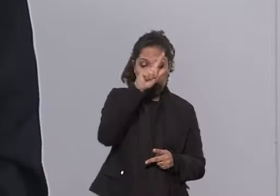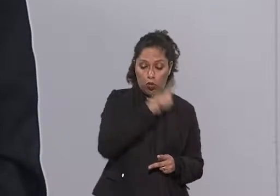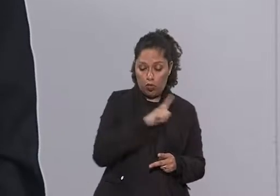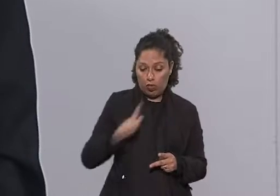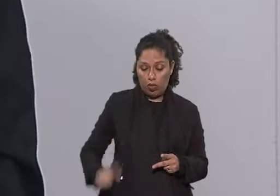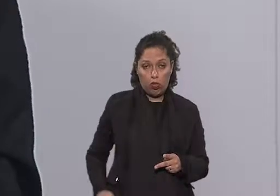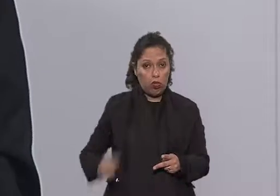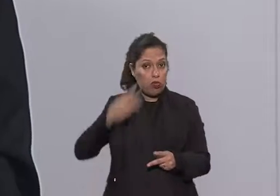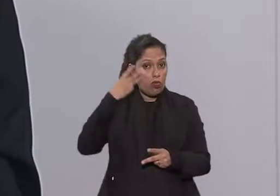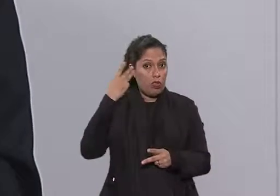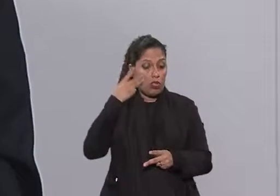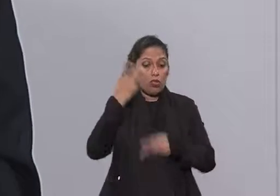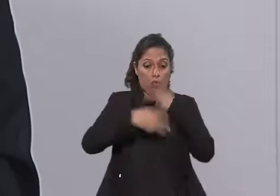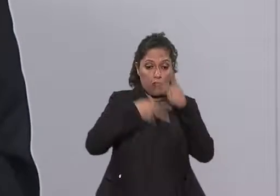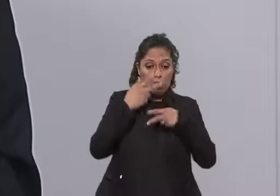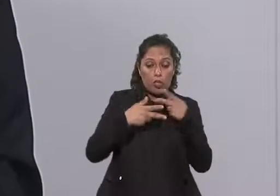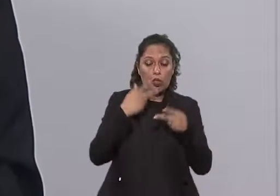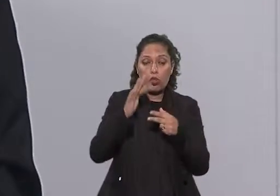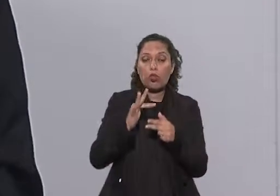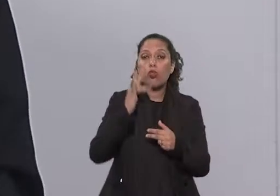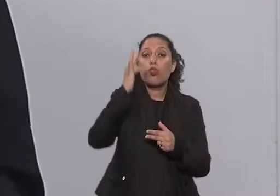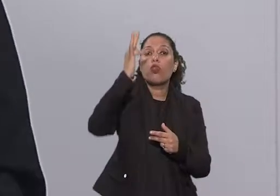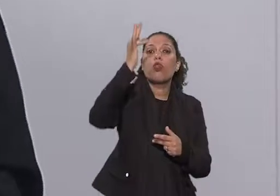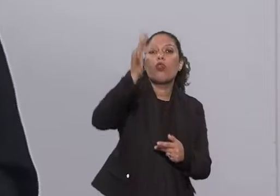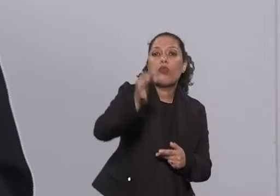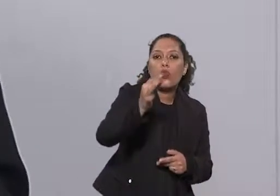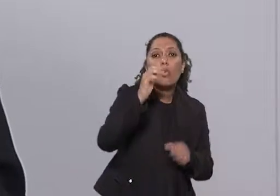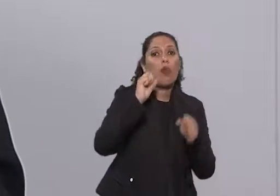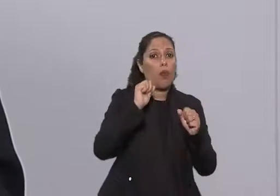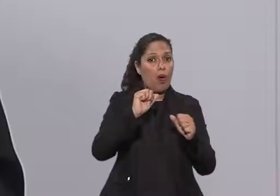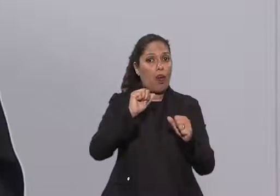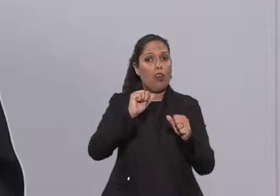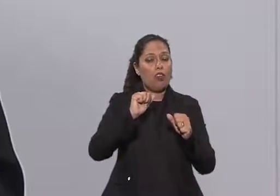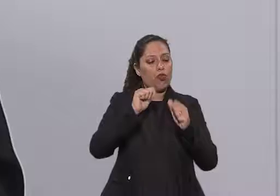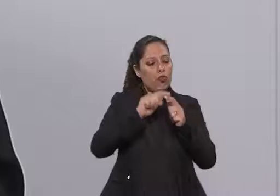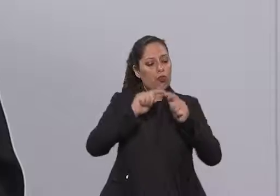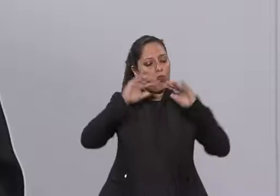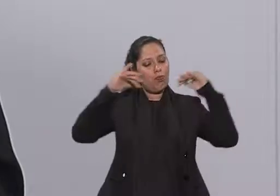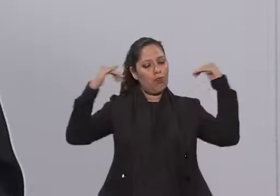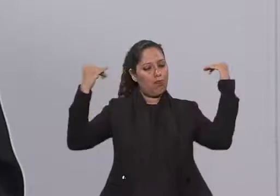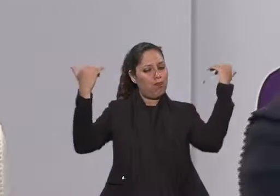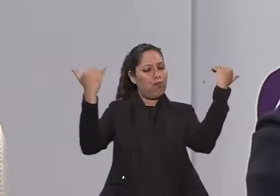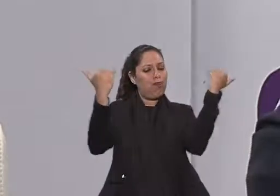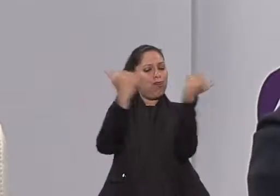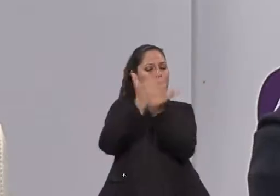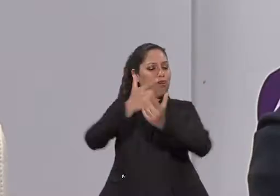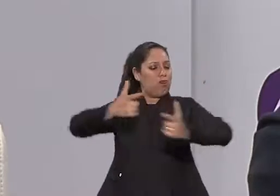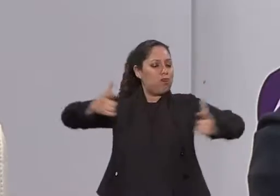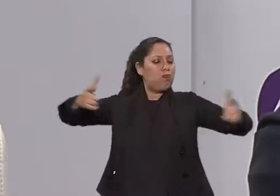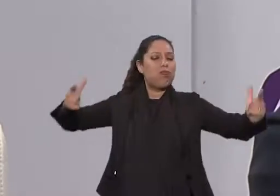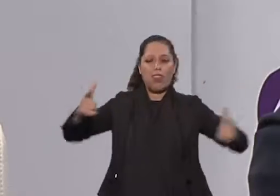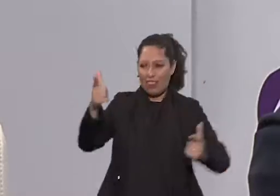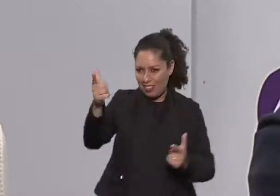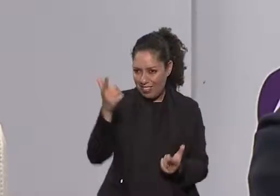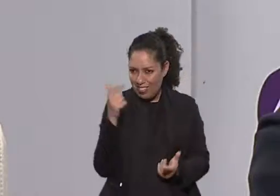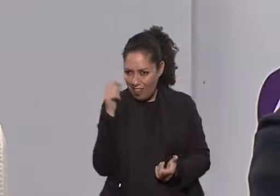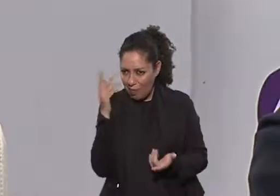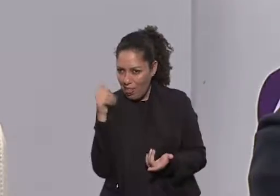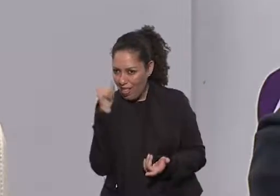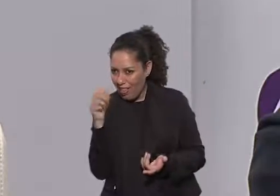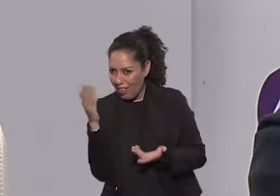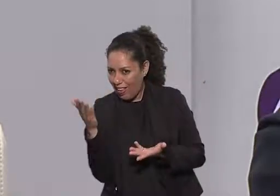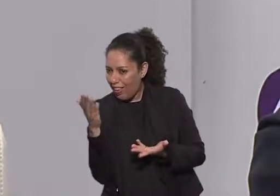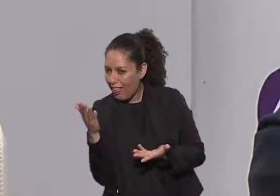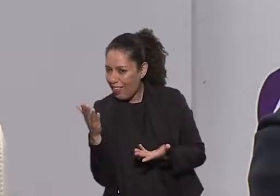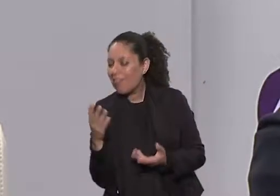em um estádio maior que inclusive se tem na primeira parte está pensando em jogar no maracanã que você acha acho que é um sonho realizado que